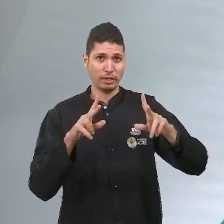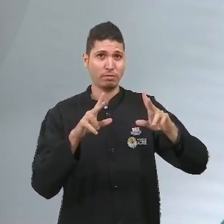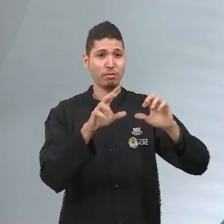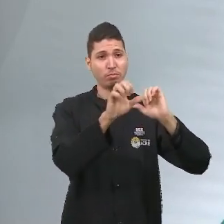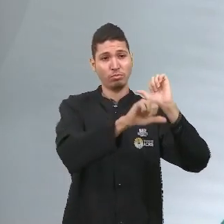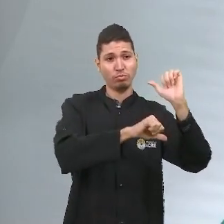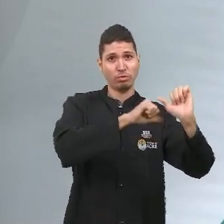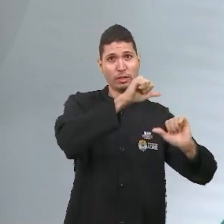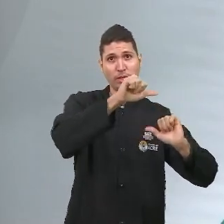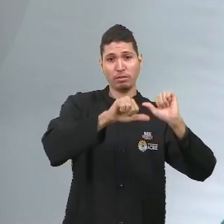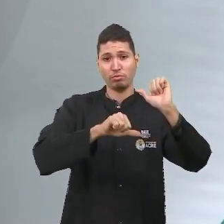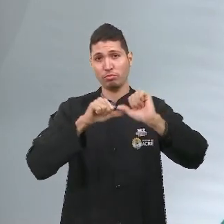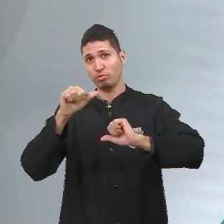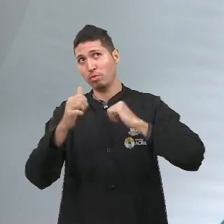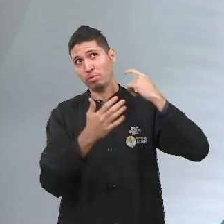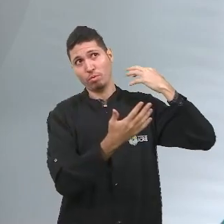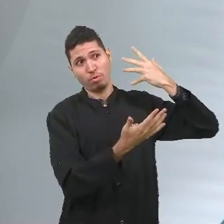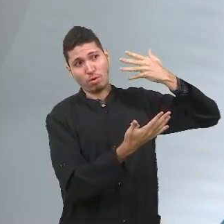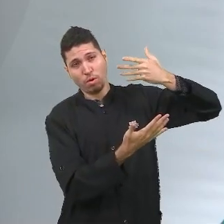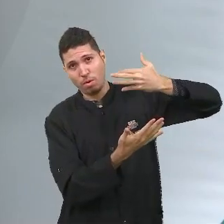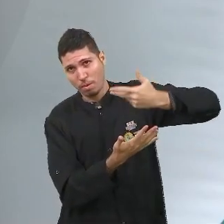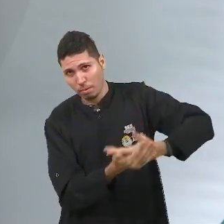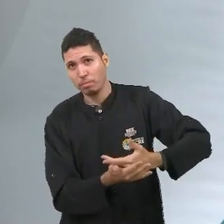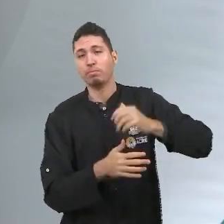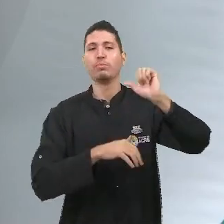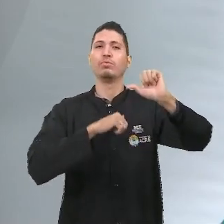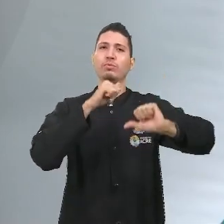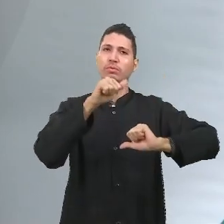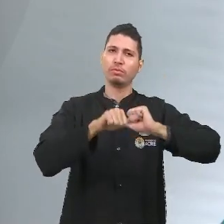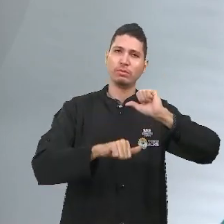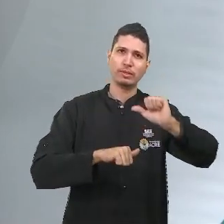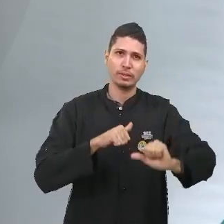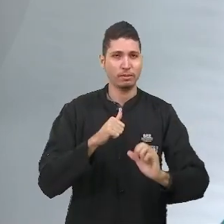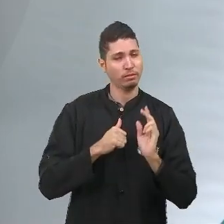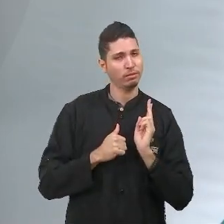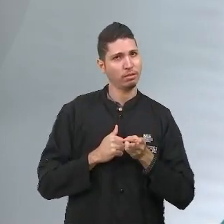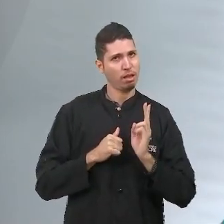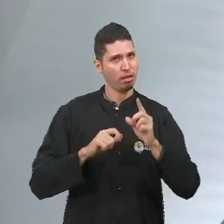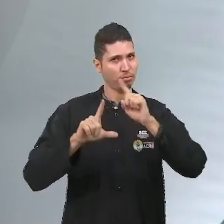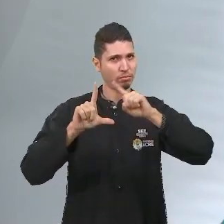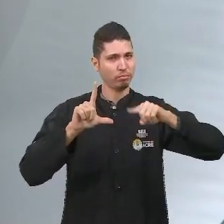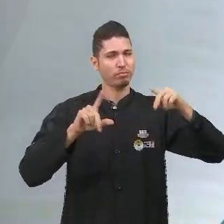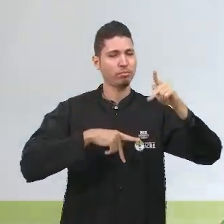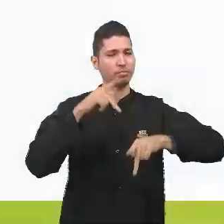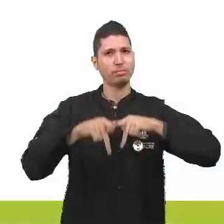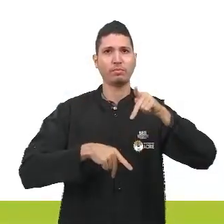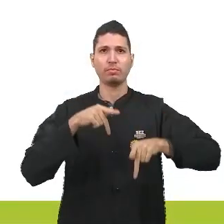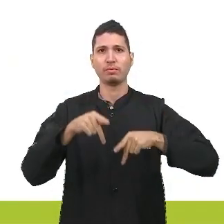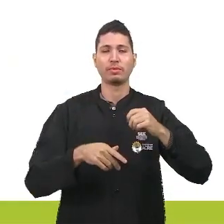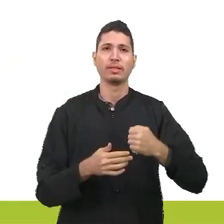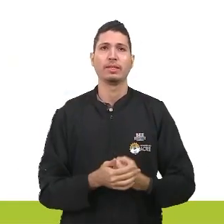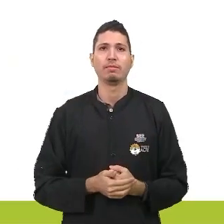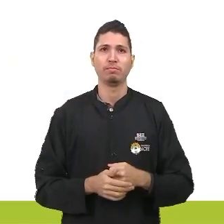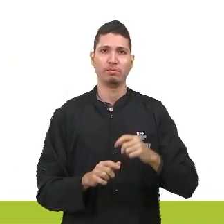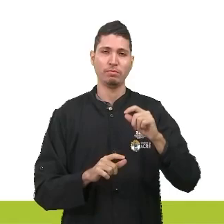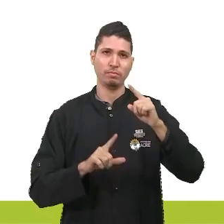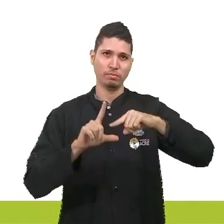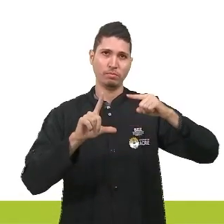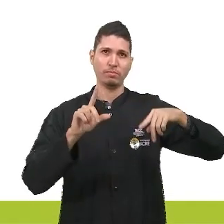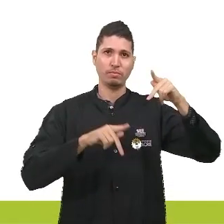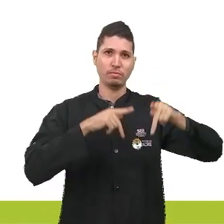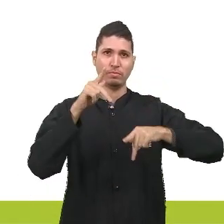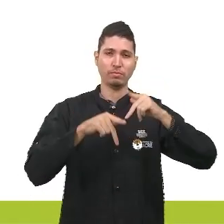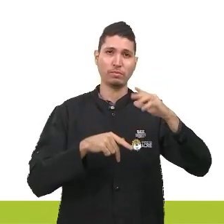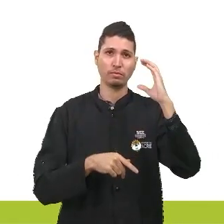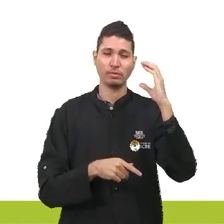que inclusive o Brasil ainda está passando por isso, né? Transição demográfica, tá? Então, demografia, ciência responsável